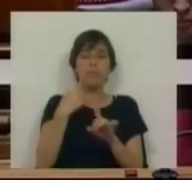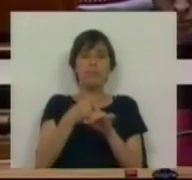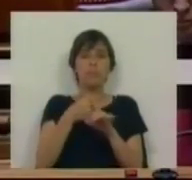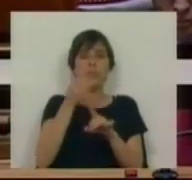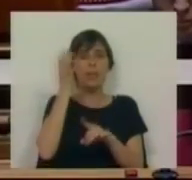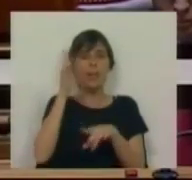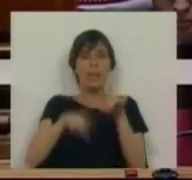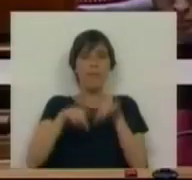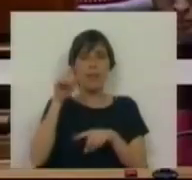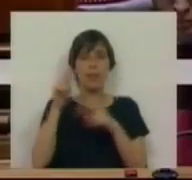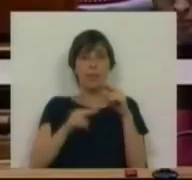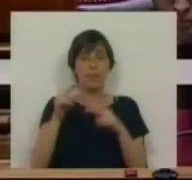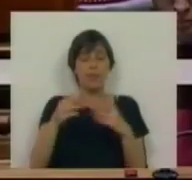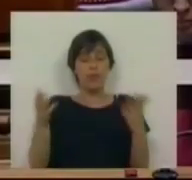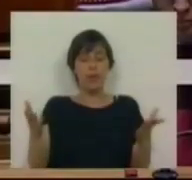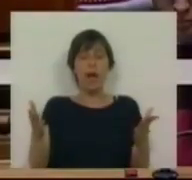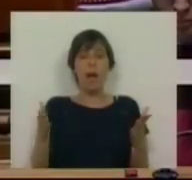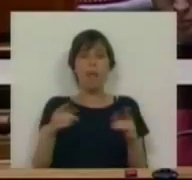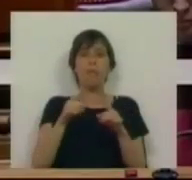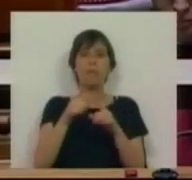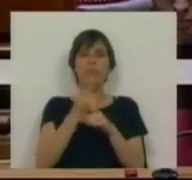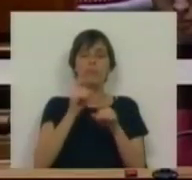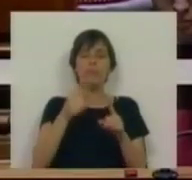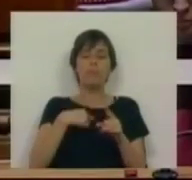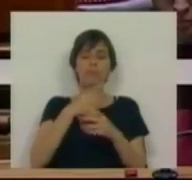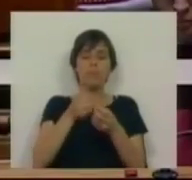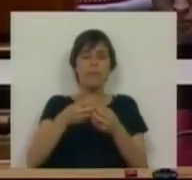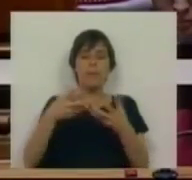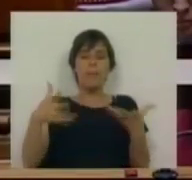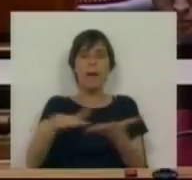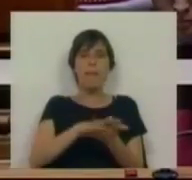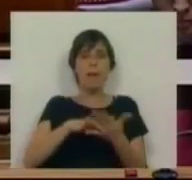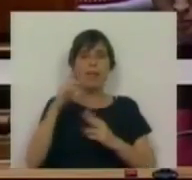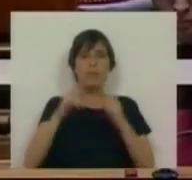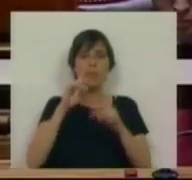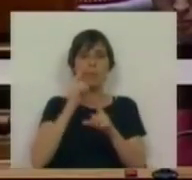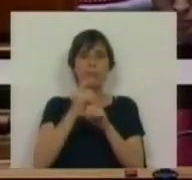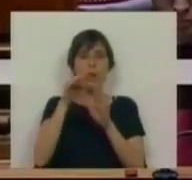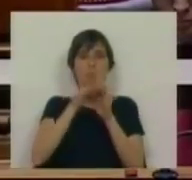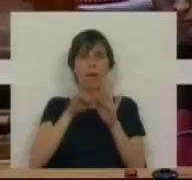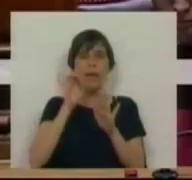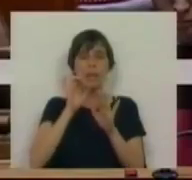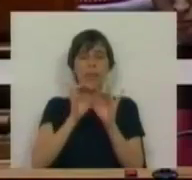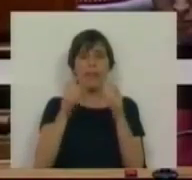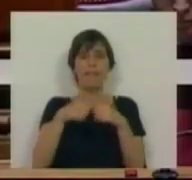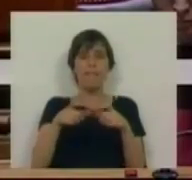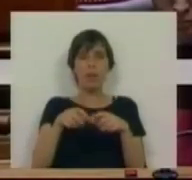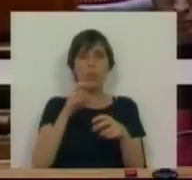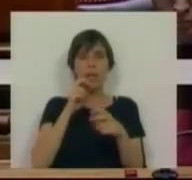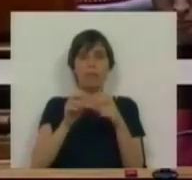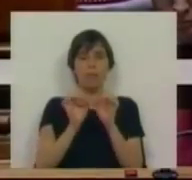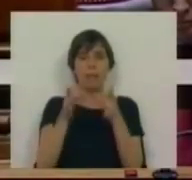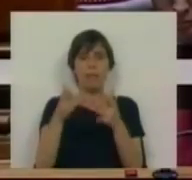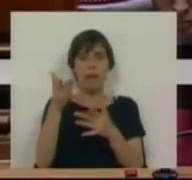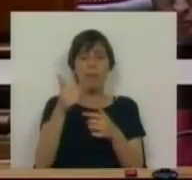combater a evasão e a fraude fiscais, na medida em que estamos a alargar a base fiscal com programas importantes como o da fatura eletrónica,